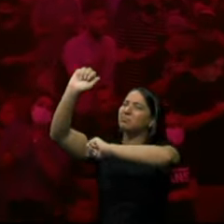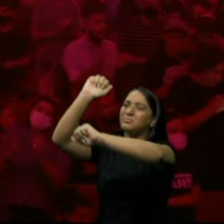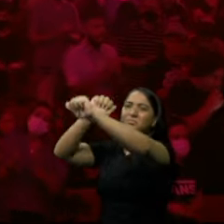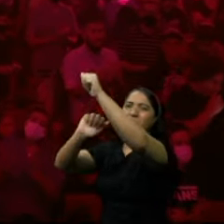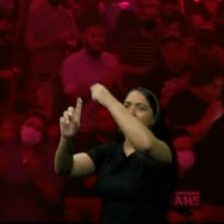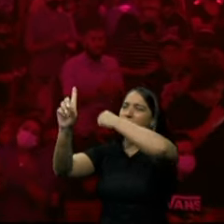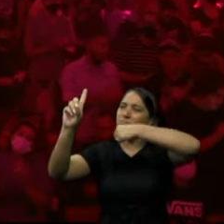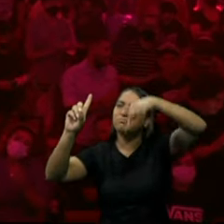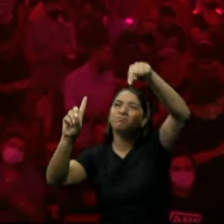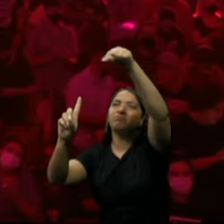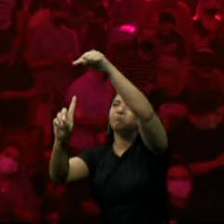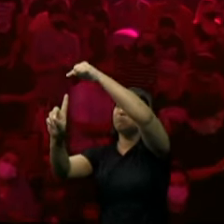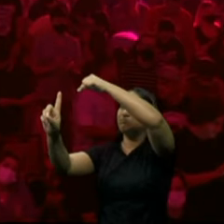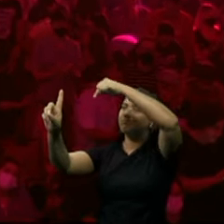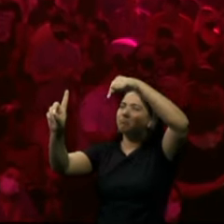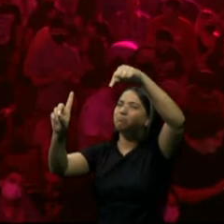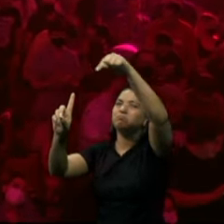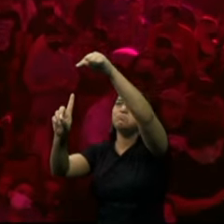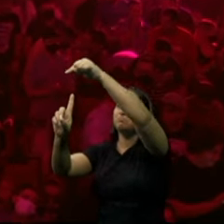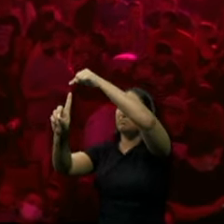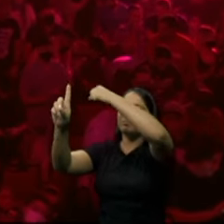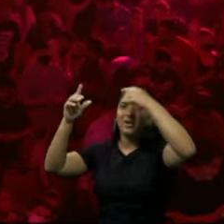santo santo